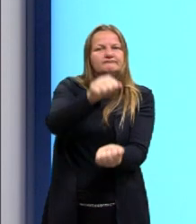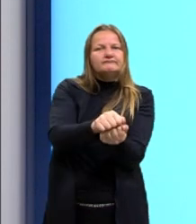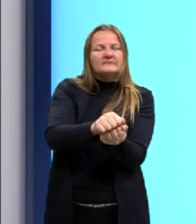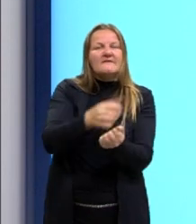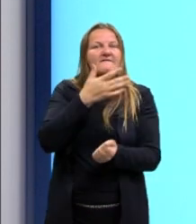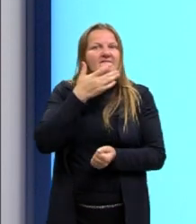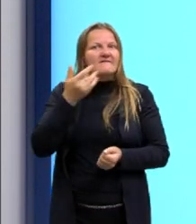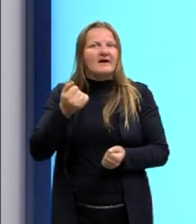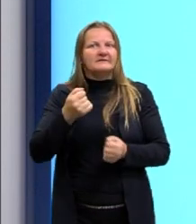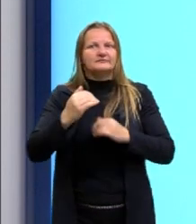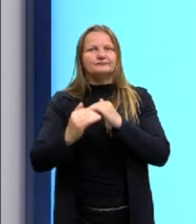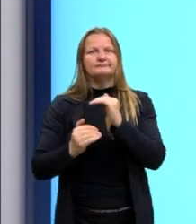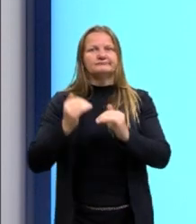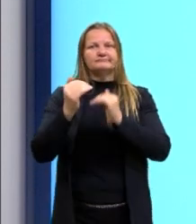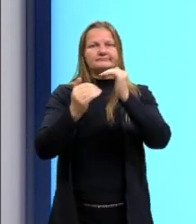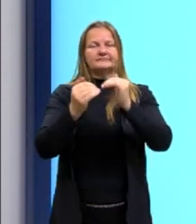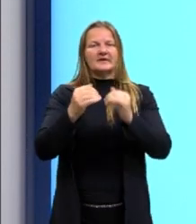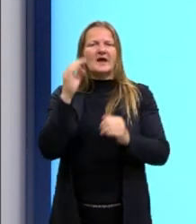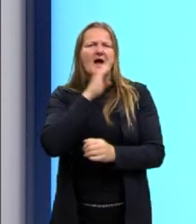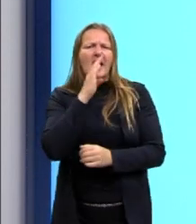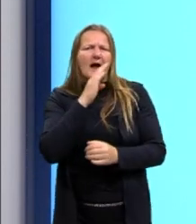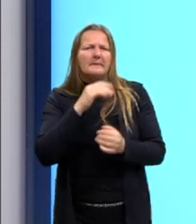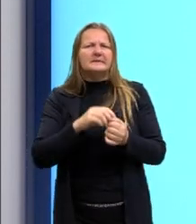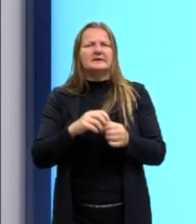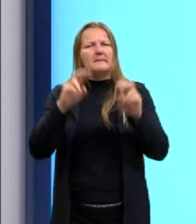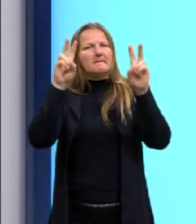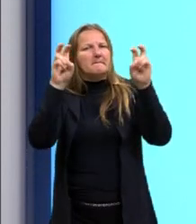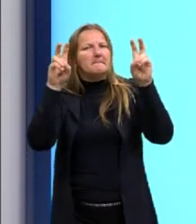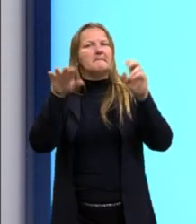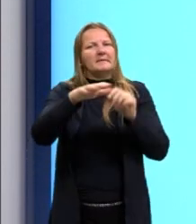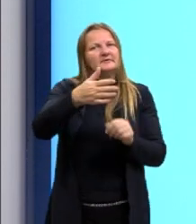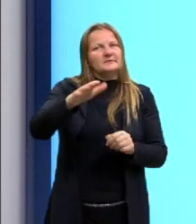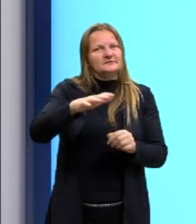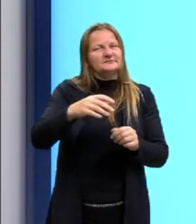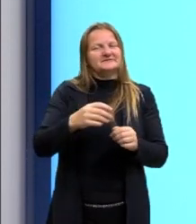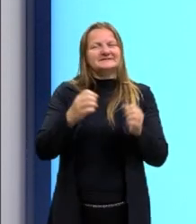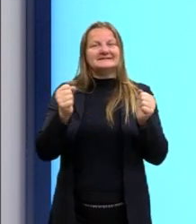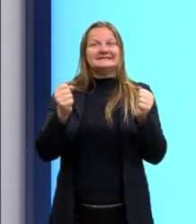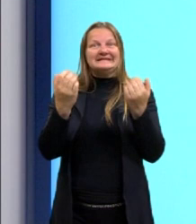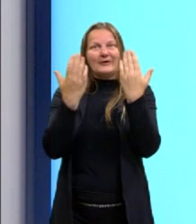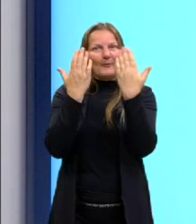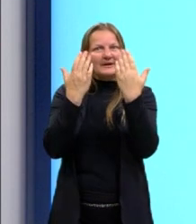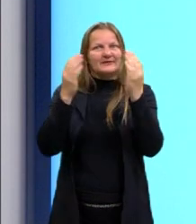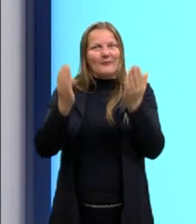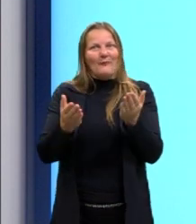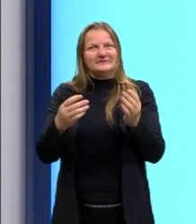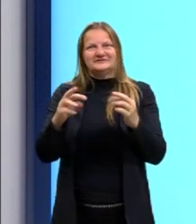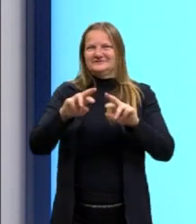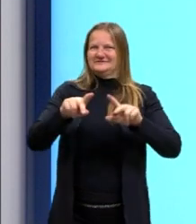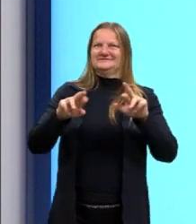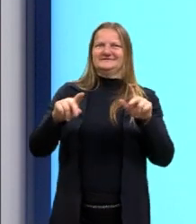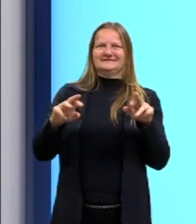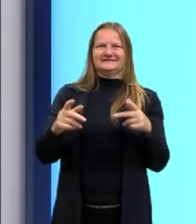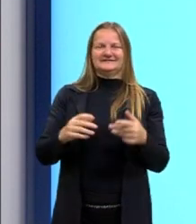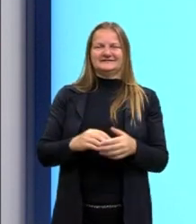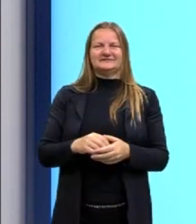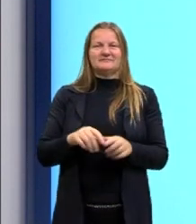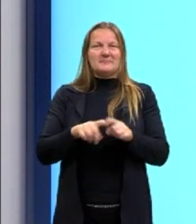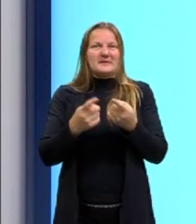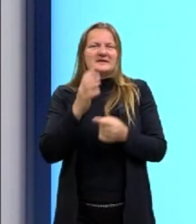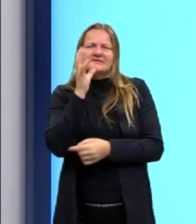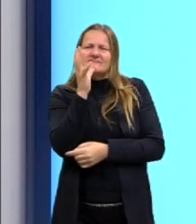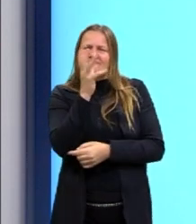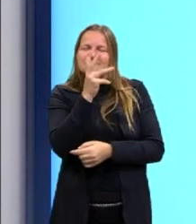mais fácil e mais rápida entre aspas né porque se a gente pensar no processo hoje é um Processo muito demorado